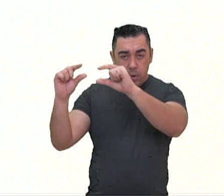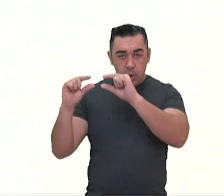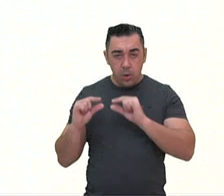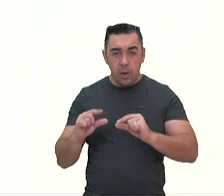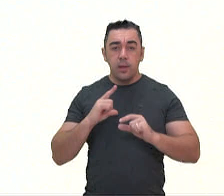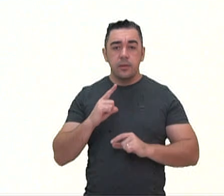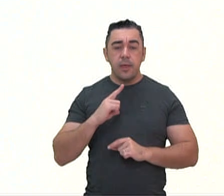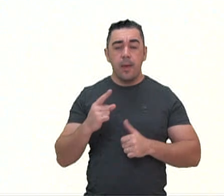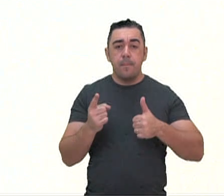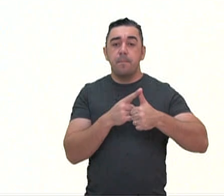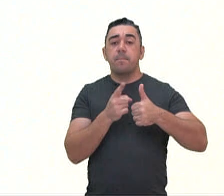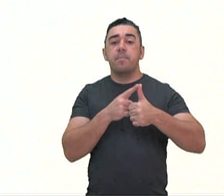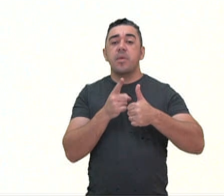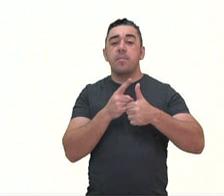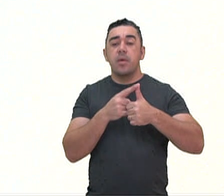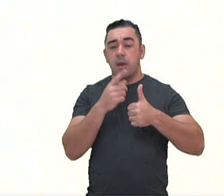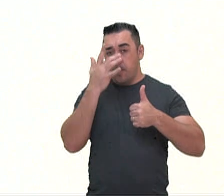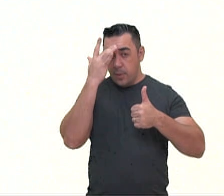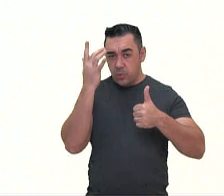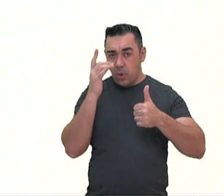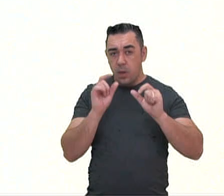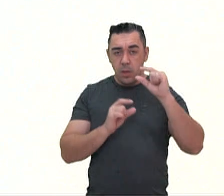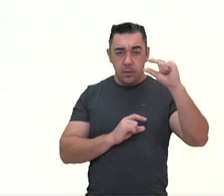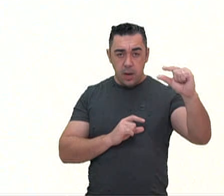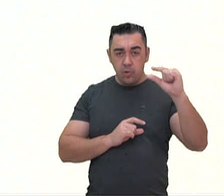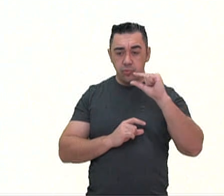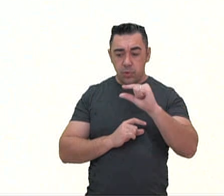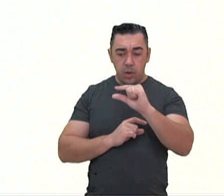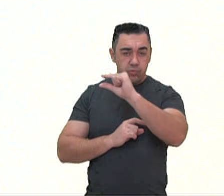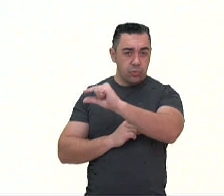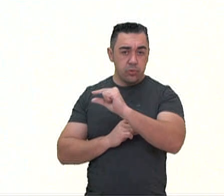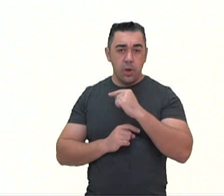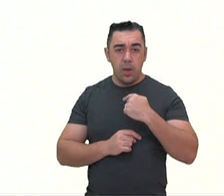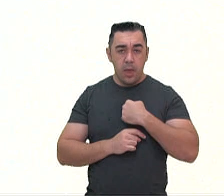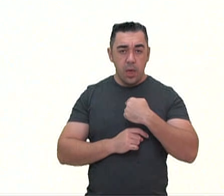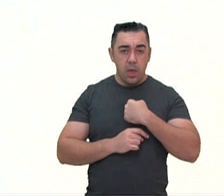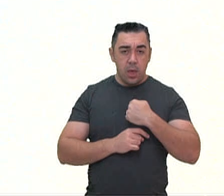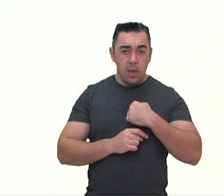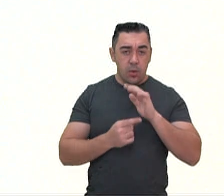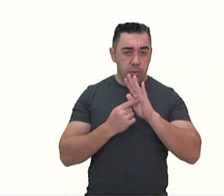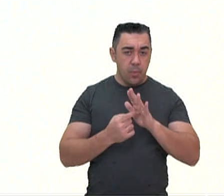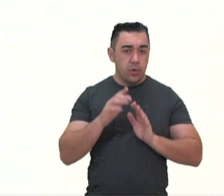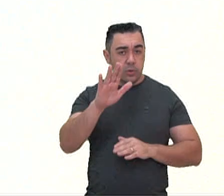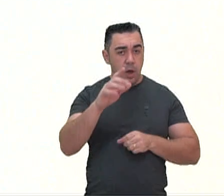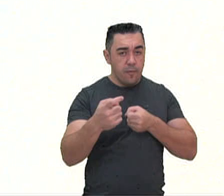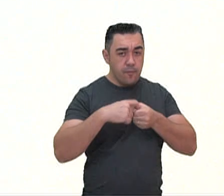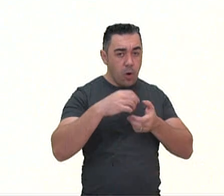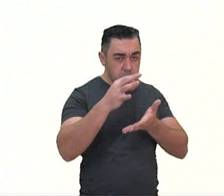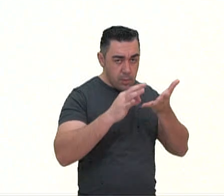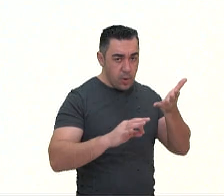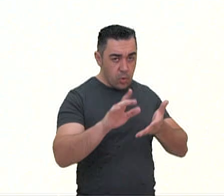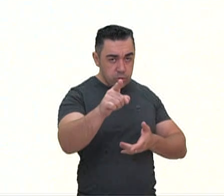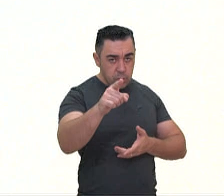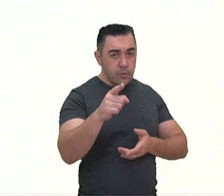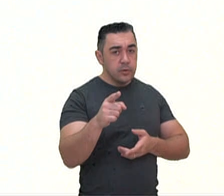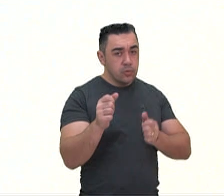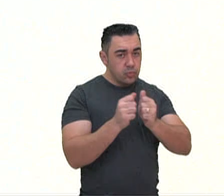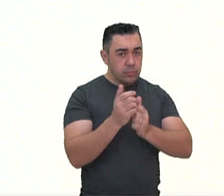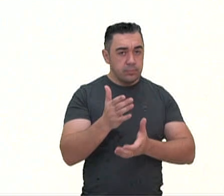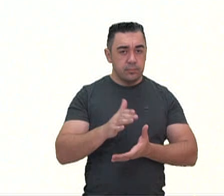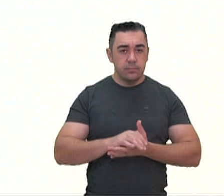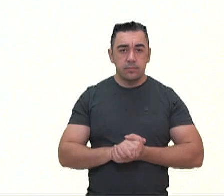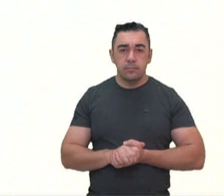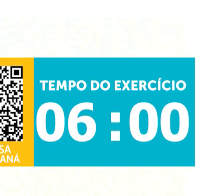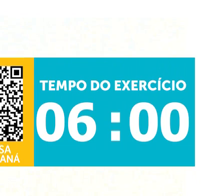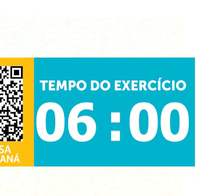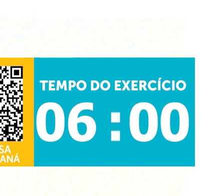emprego da primeira pessoa. Só o trechinho que tem a primeira pessoa. Eu já volto para a gente conferir se você acertou.